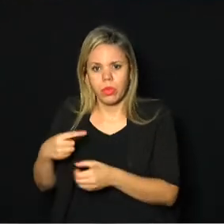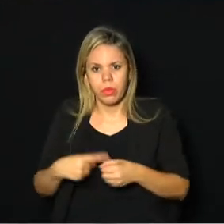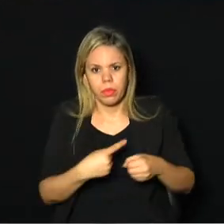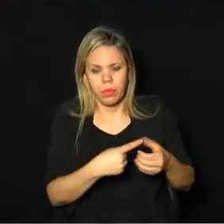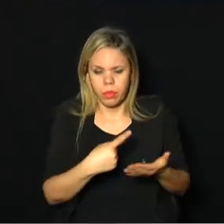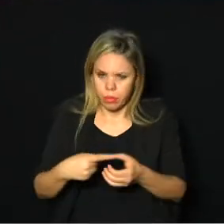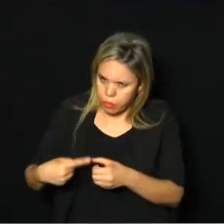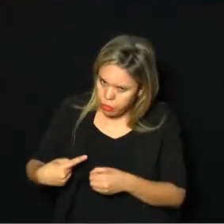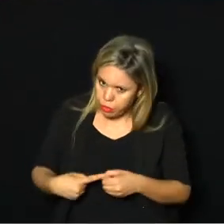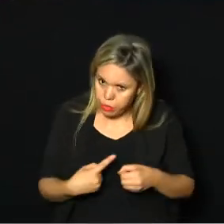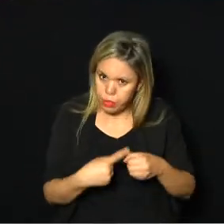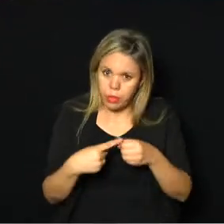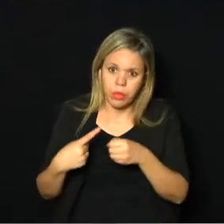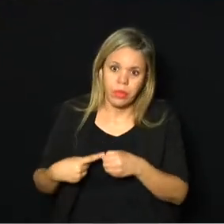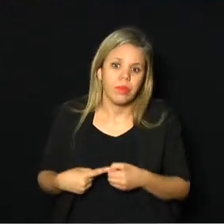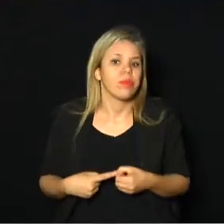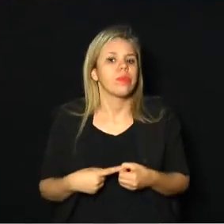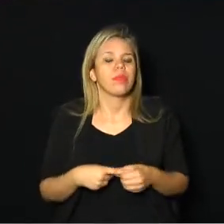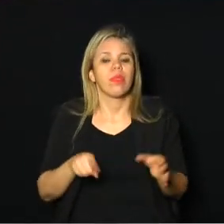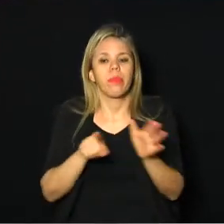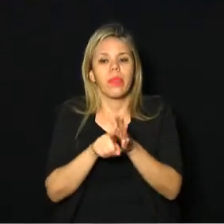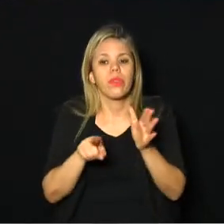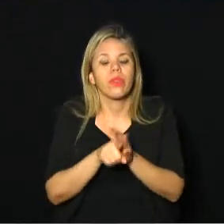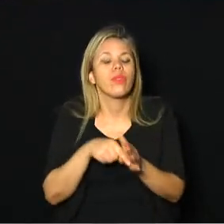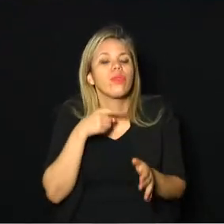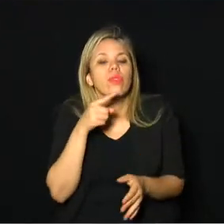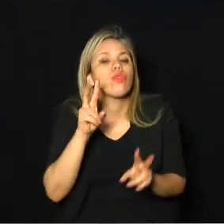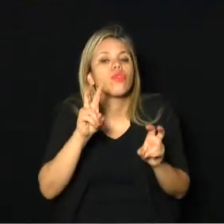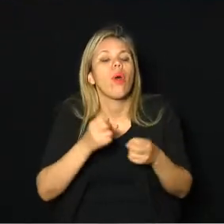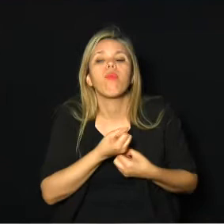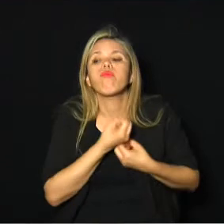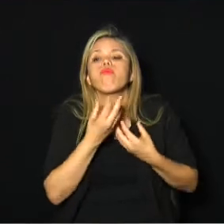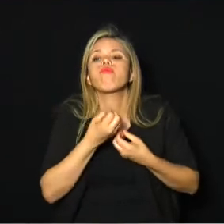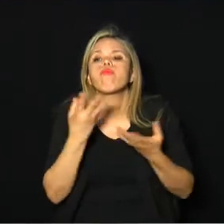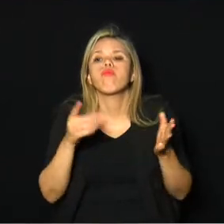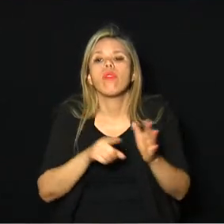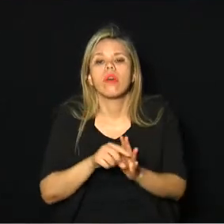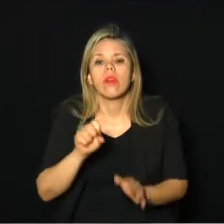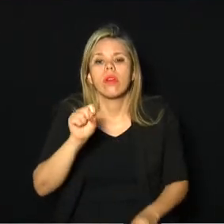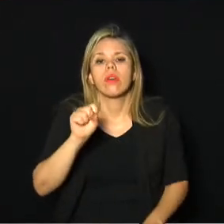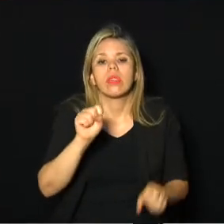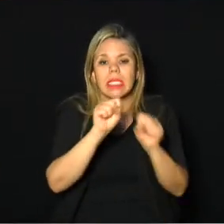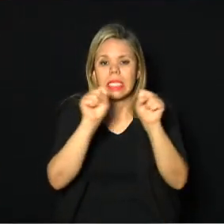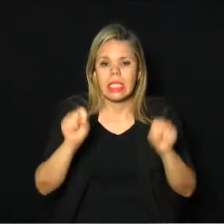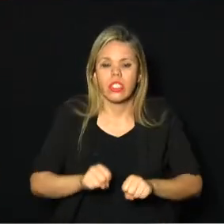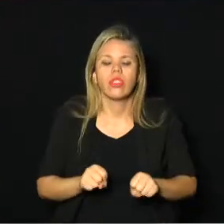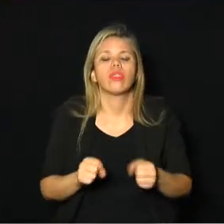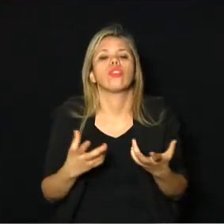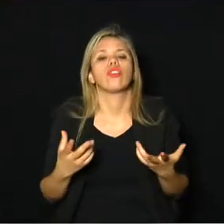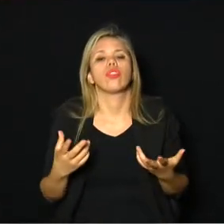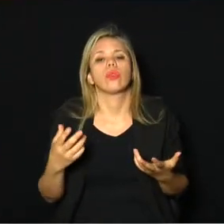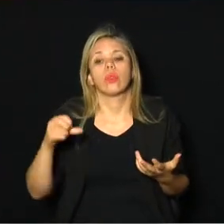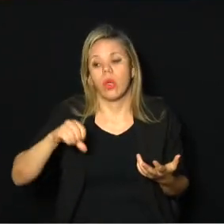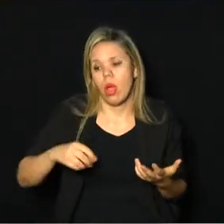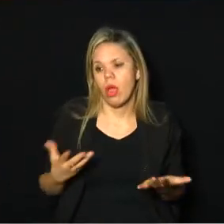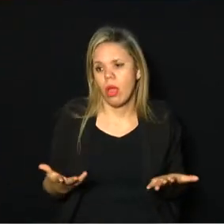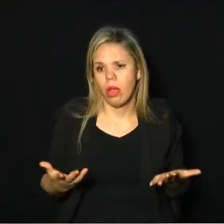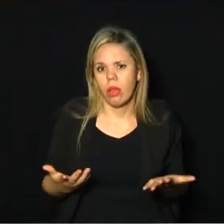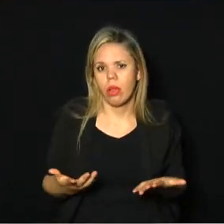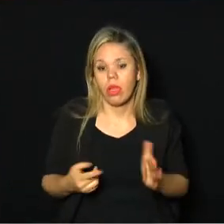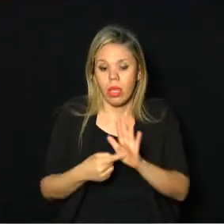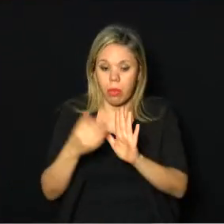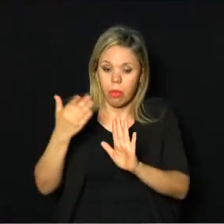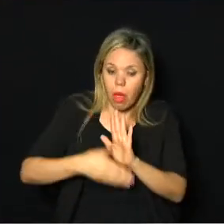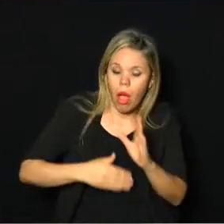né, questionando os dados do SIS9, que é o Sistema de Notificação de Violência aqui de Campinas também, que é um dado